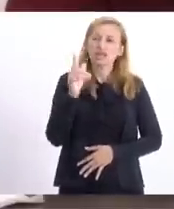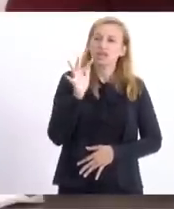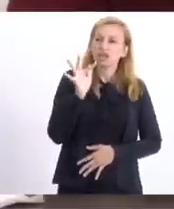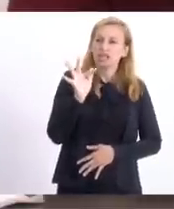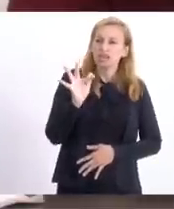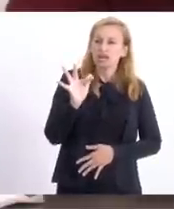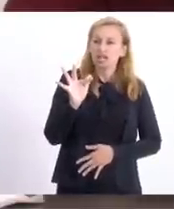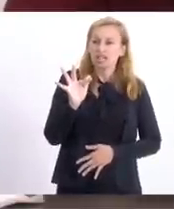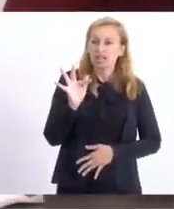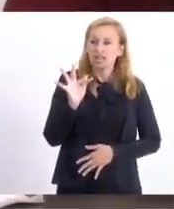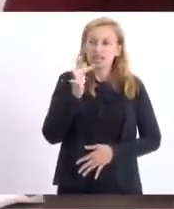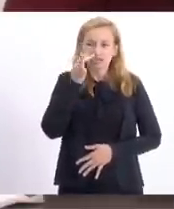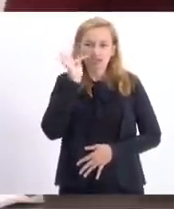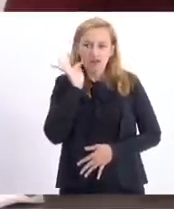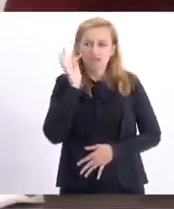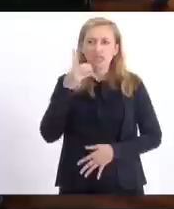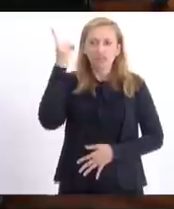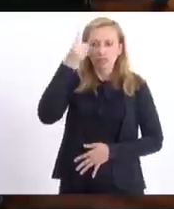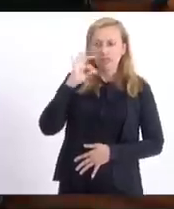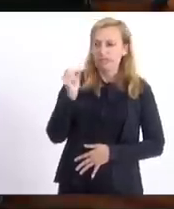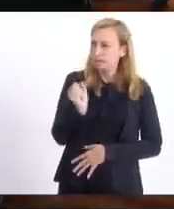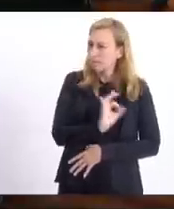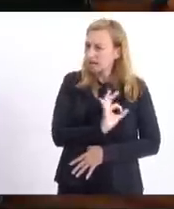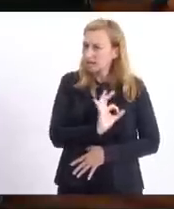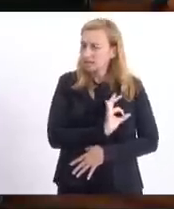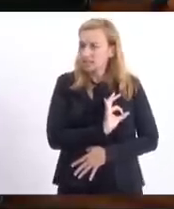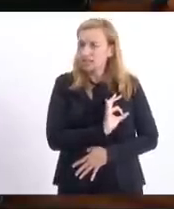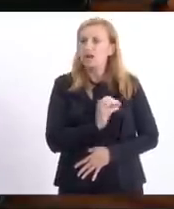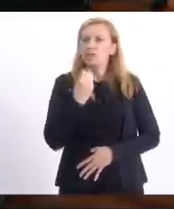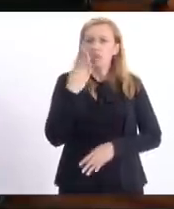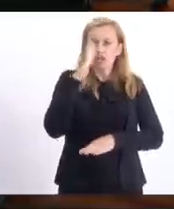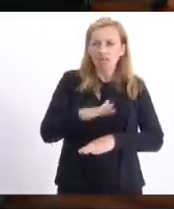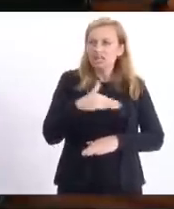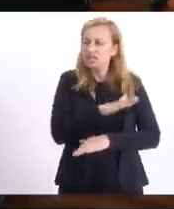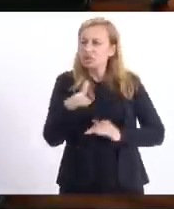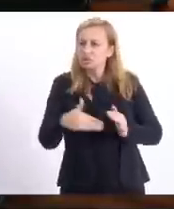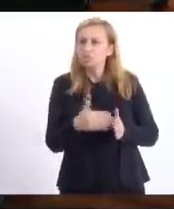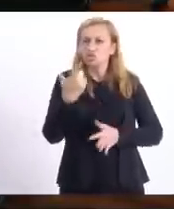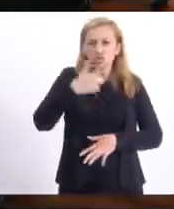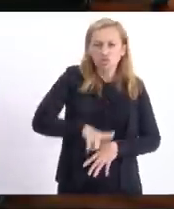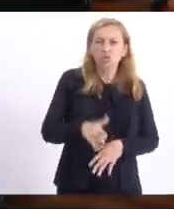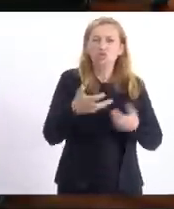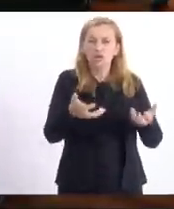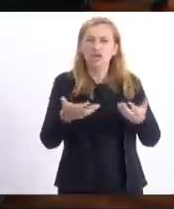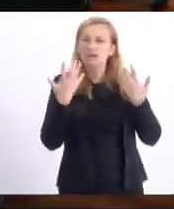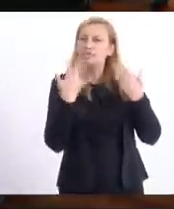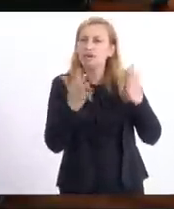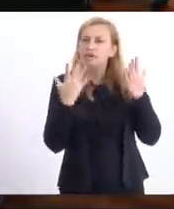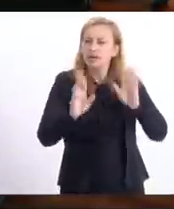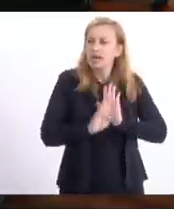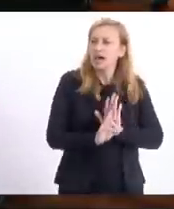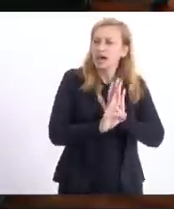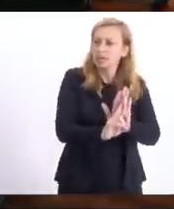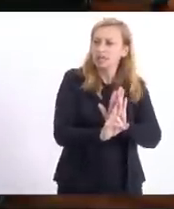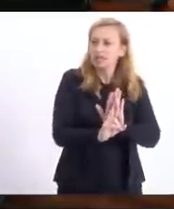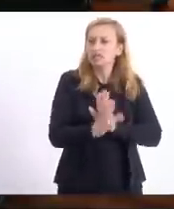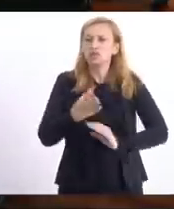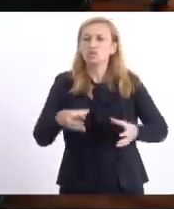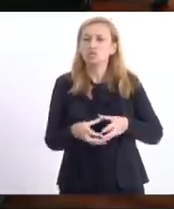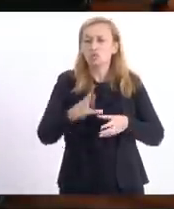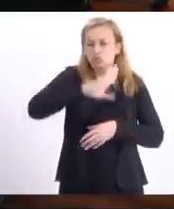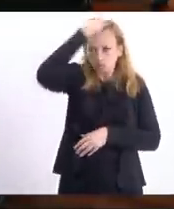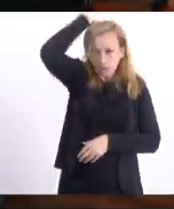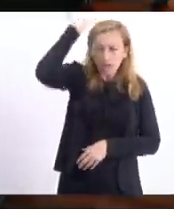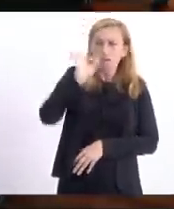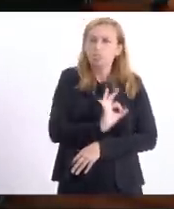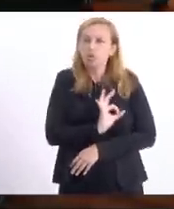Marta. Bom, boa tarde a todas e todos novamente. Eu quero saudar as representações do Corpo de Bombeiro e da